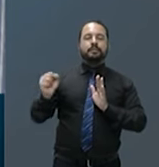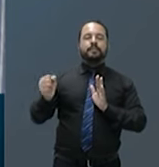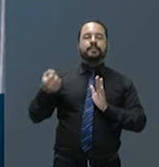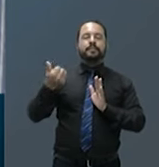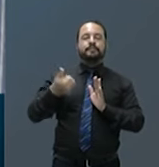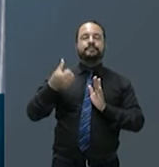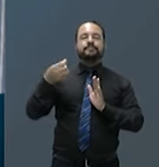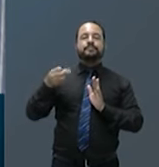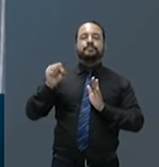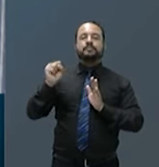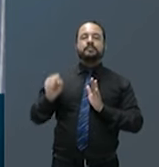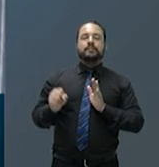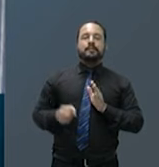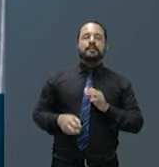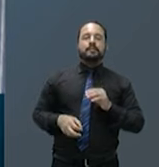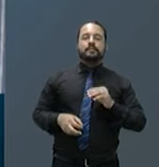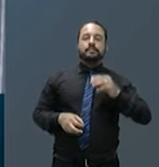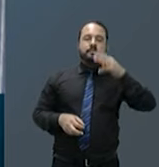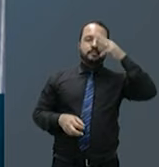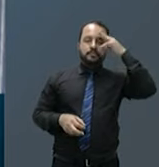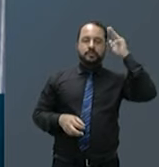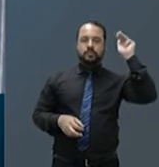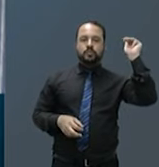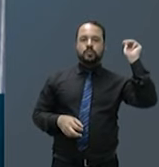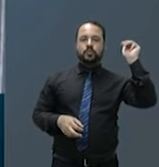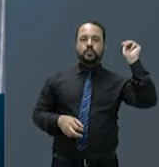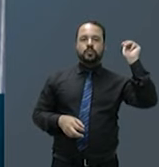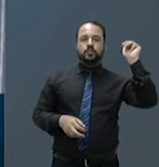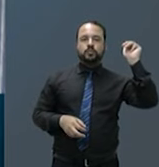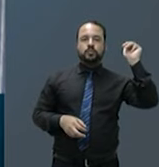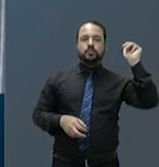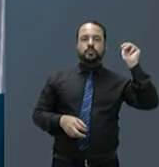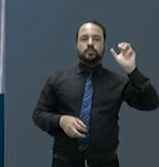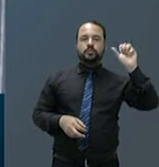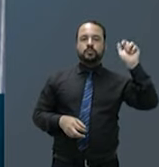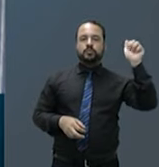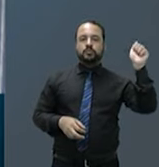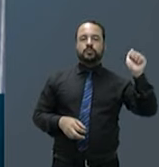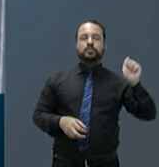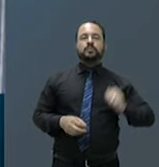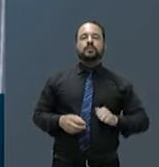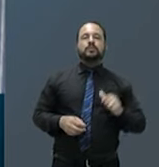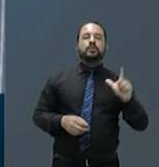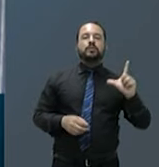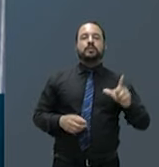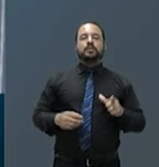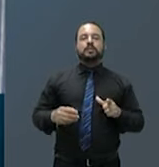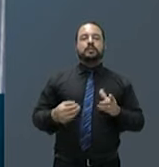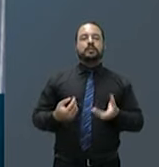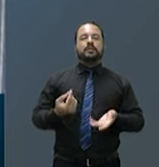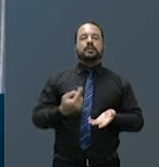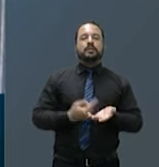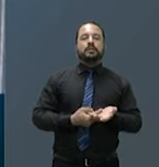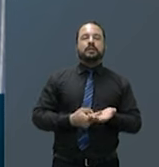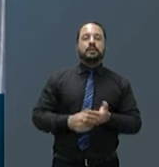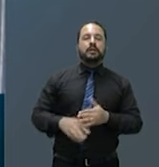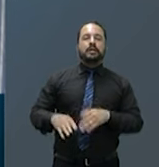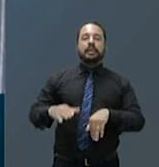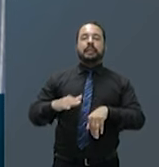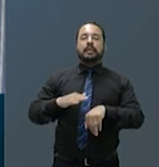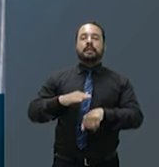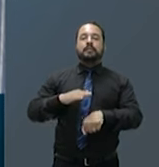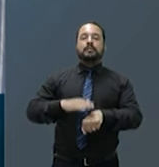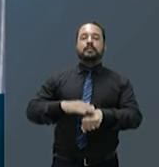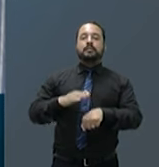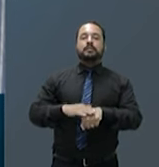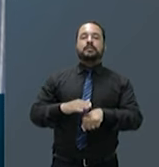957.821 do Mato Grosso do Sul, na medida em que a notoriedade do feriado de segunda-feira de